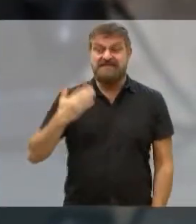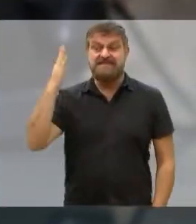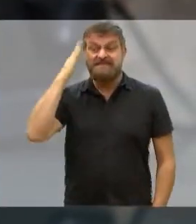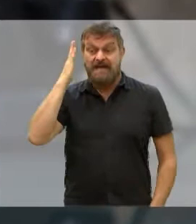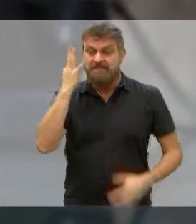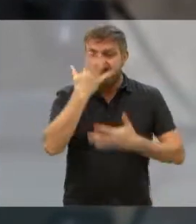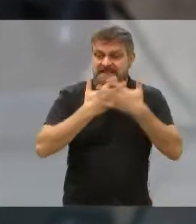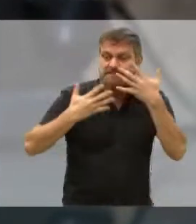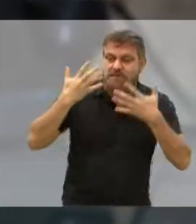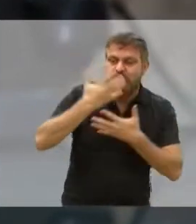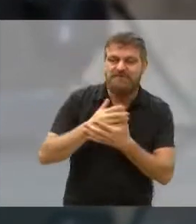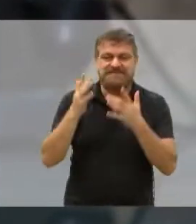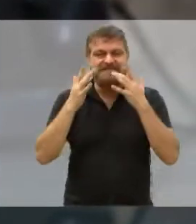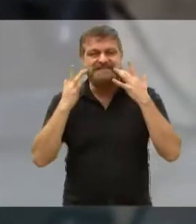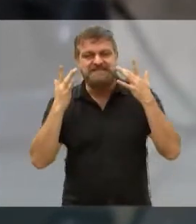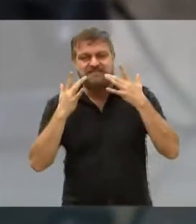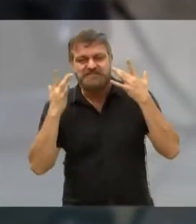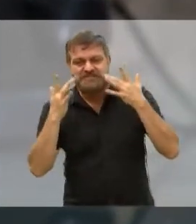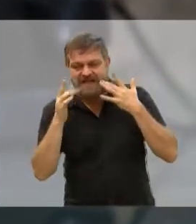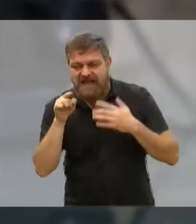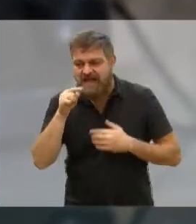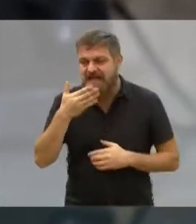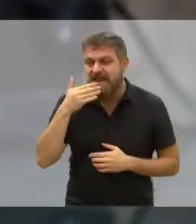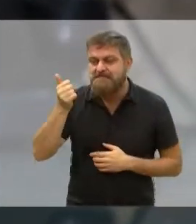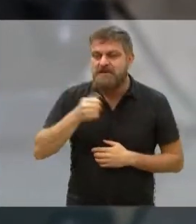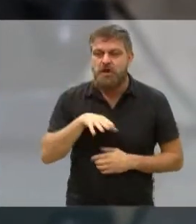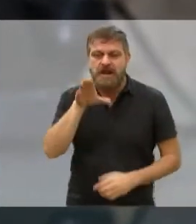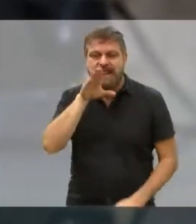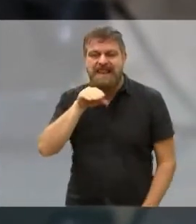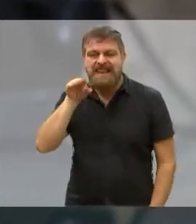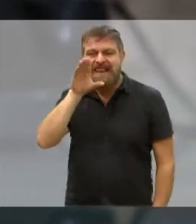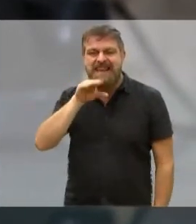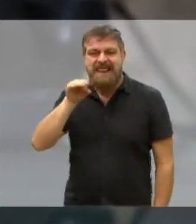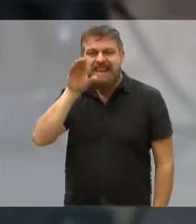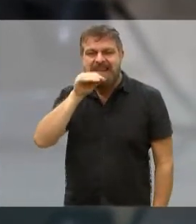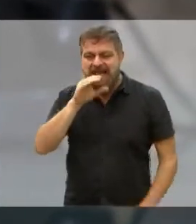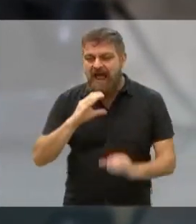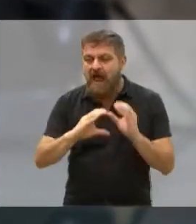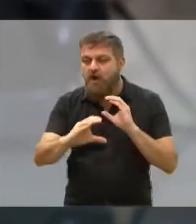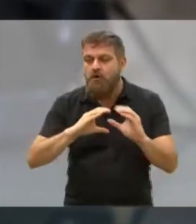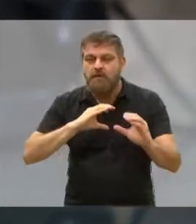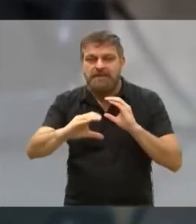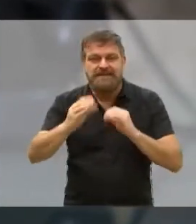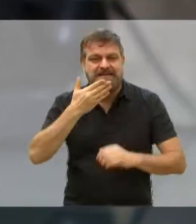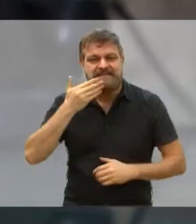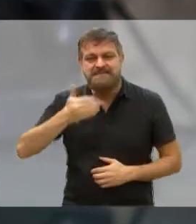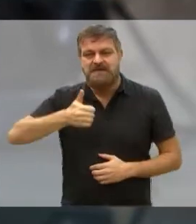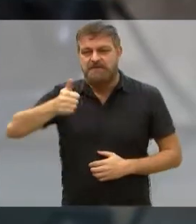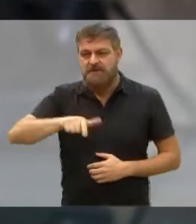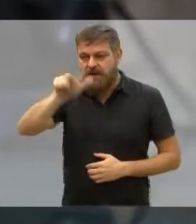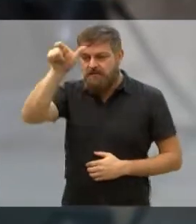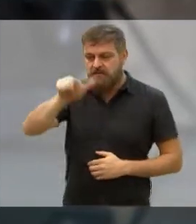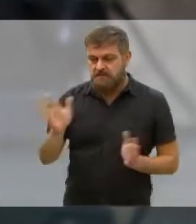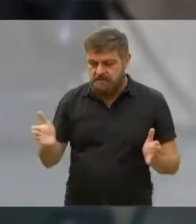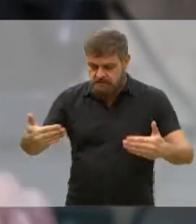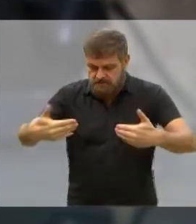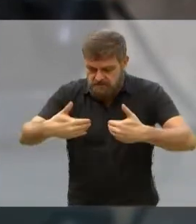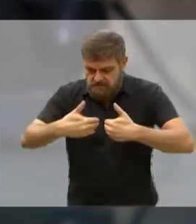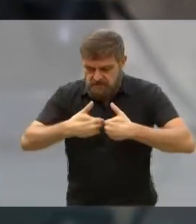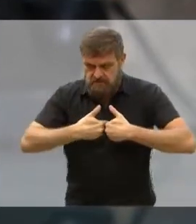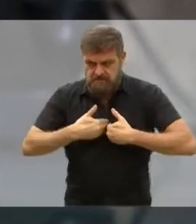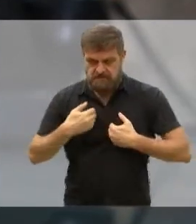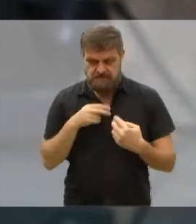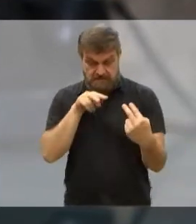quero com a música, o que eu quero com o teatro, que eu preciso que ele melhore a fala dele, eu preciso que ele melhore a comunicação, eu preciso que um jovem